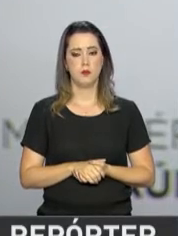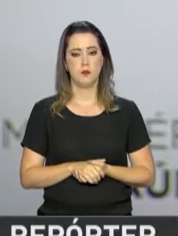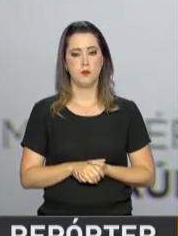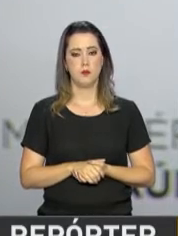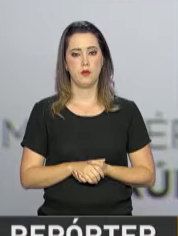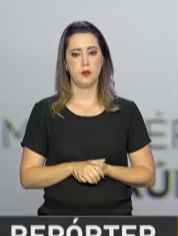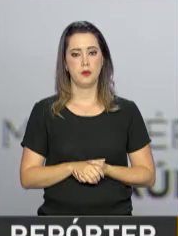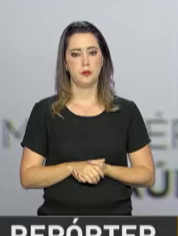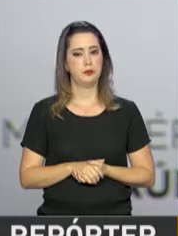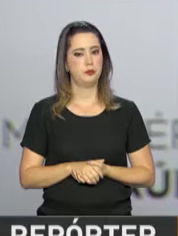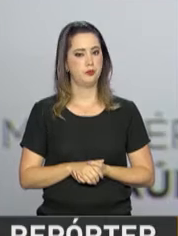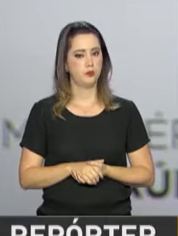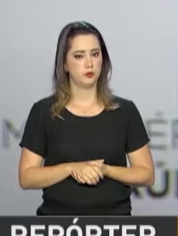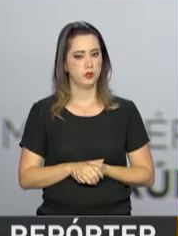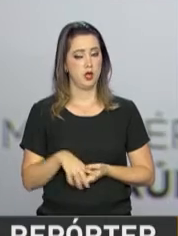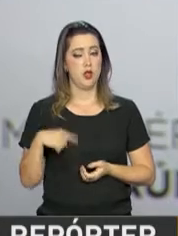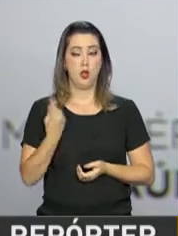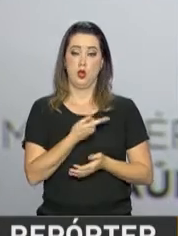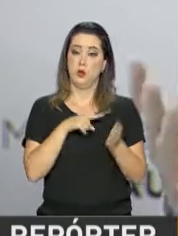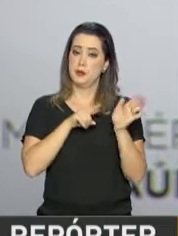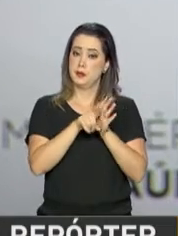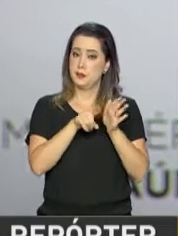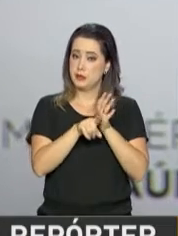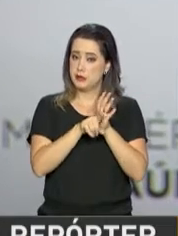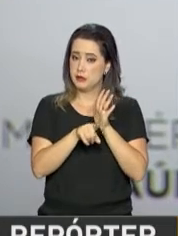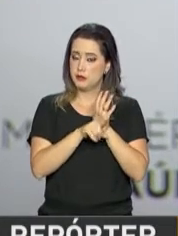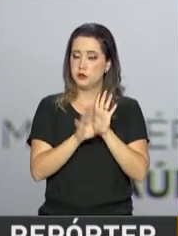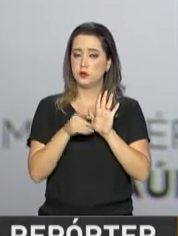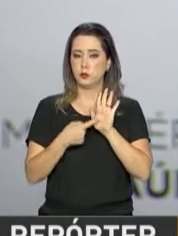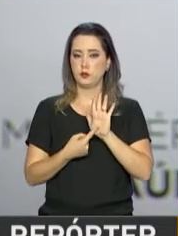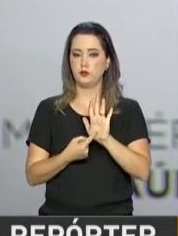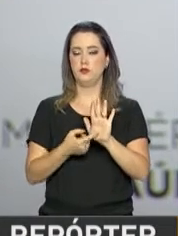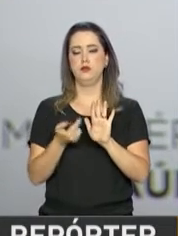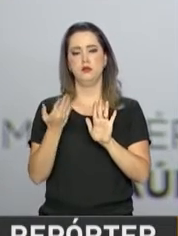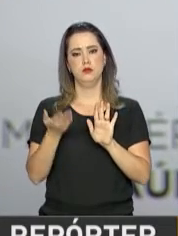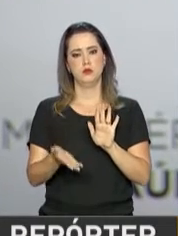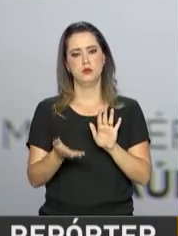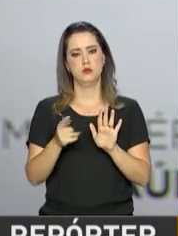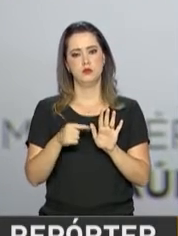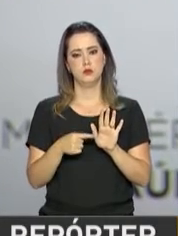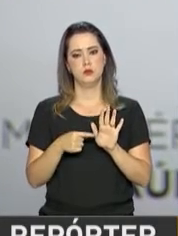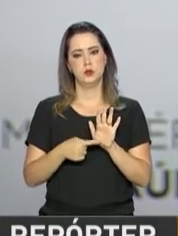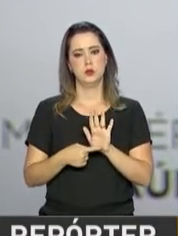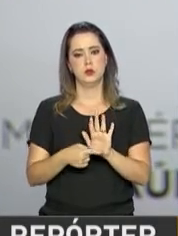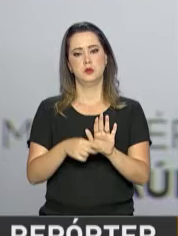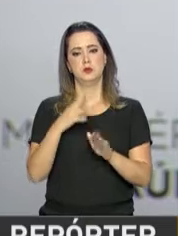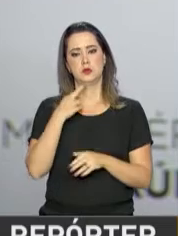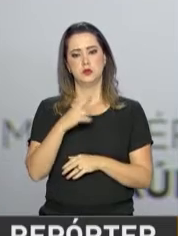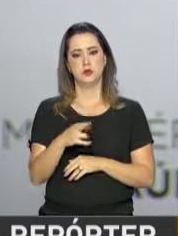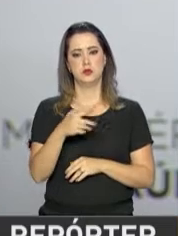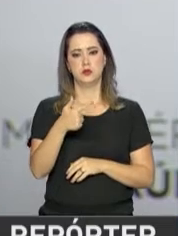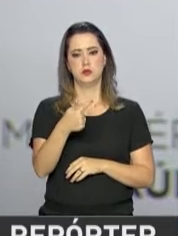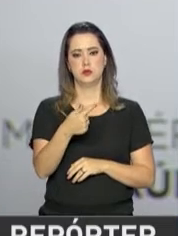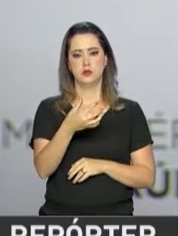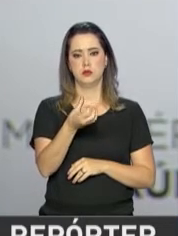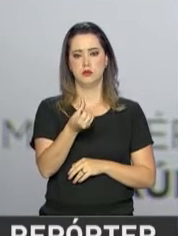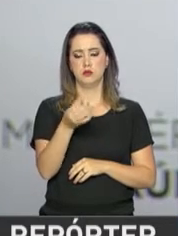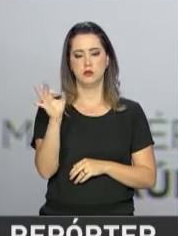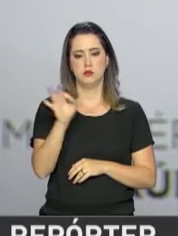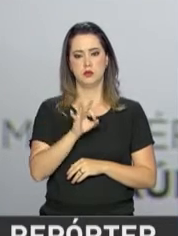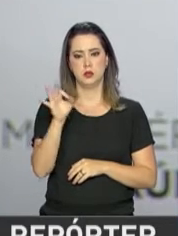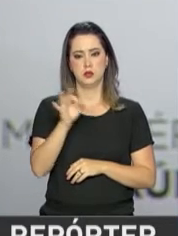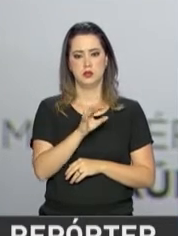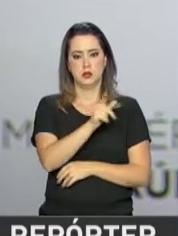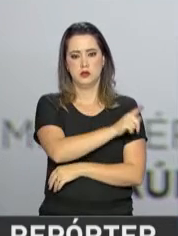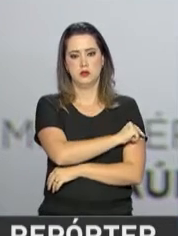nossos levantamentos na data de hoje acho que foi mostrado aqui apresenta um resultado de 76 por cento da